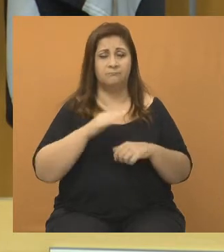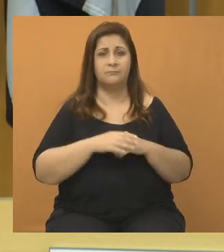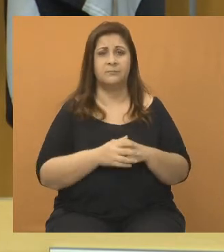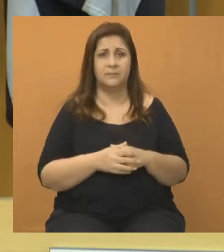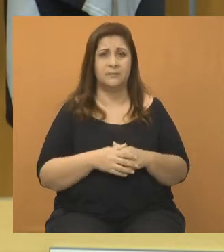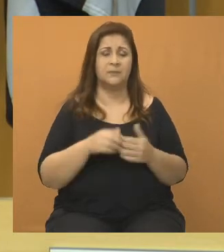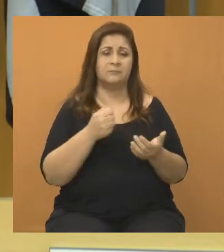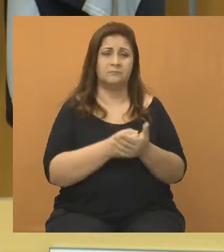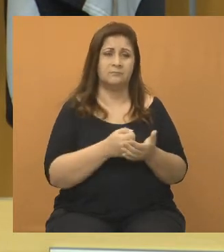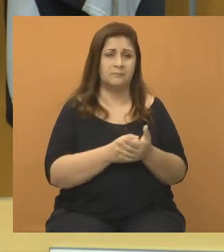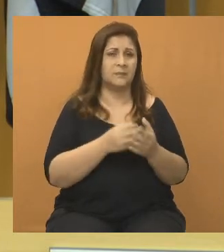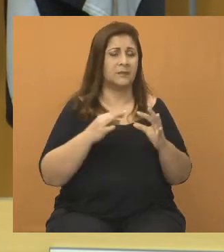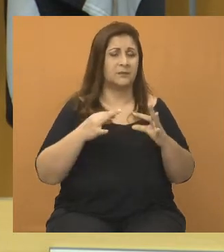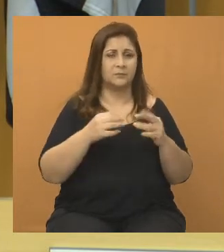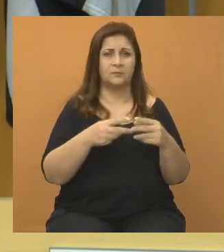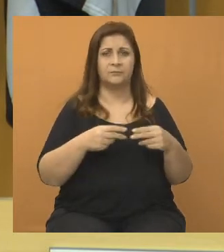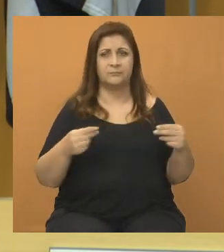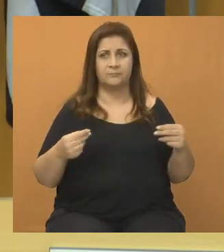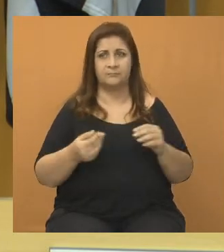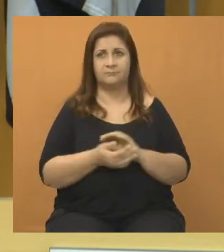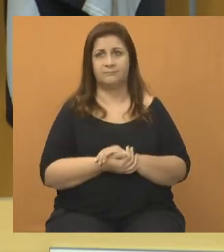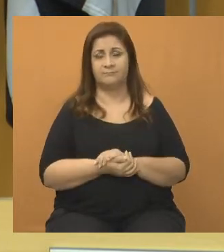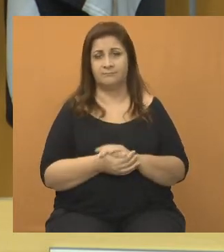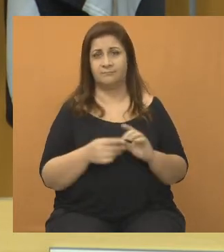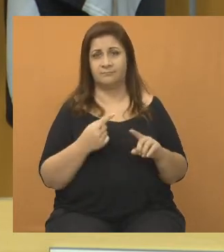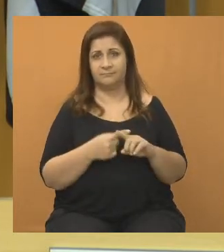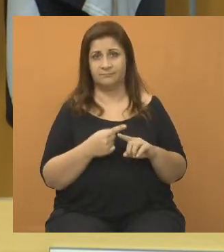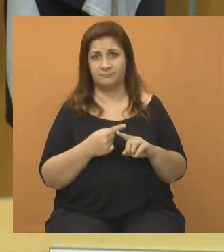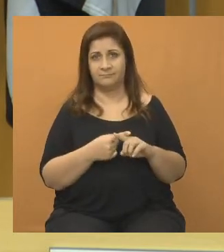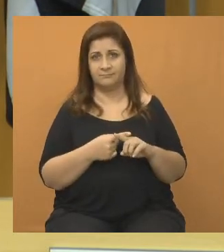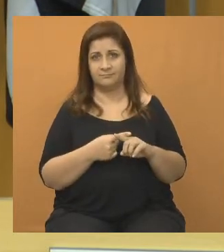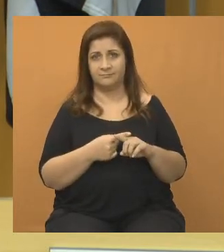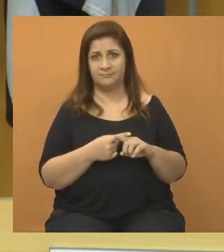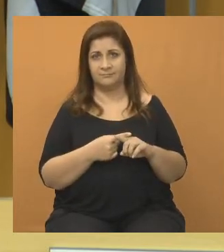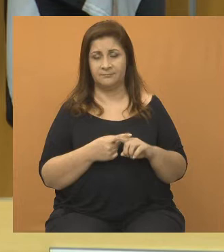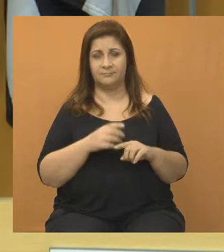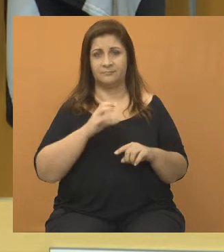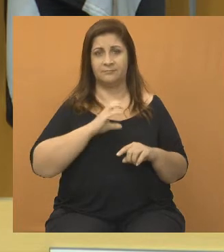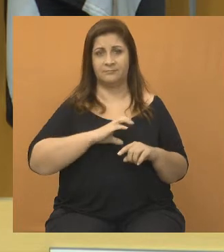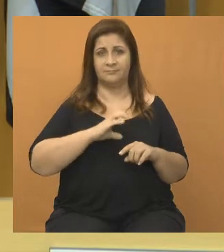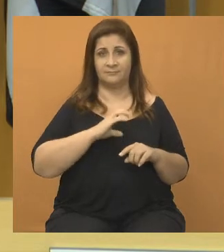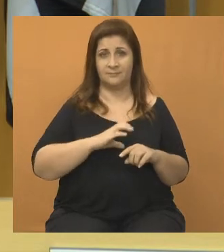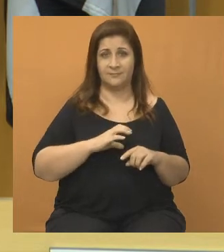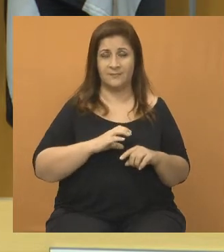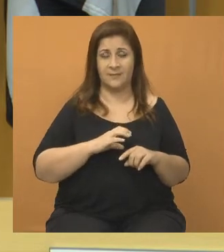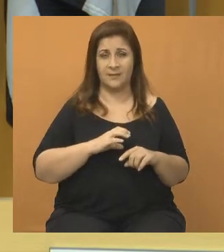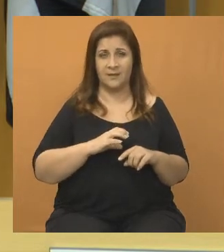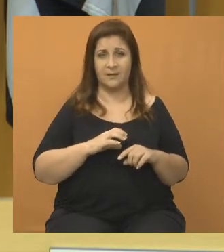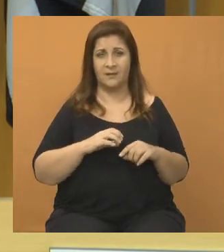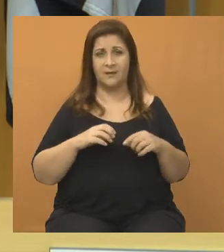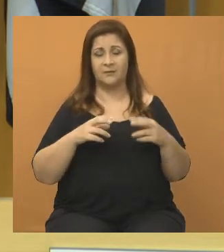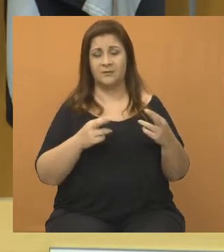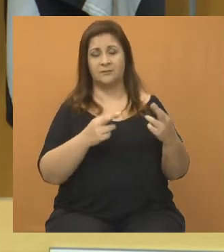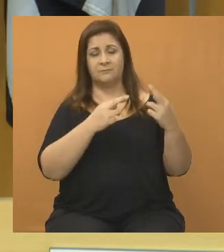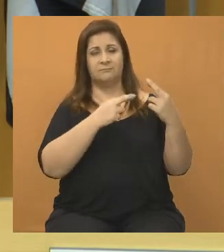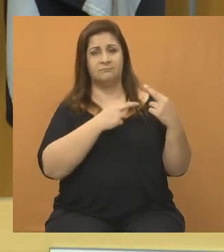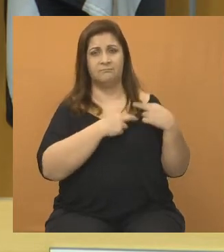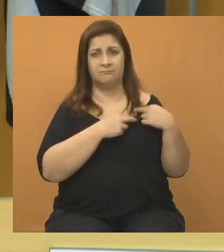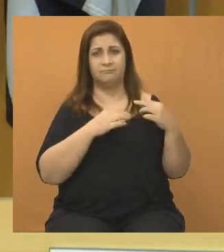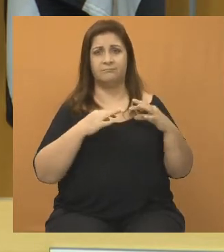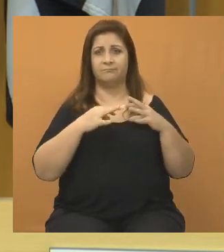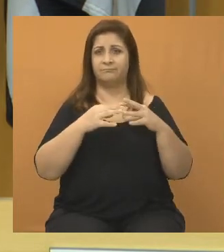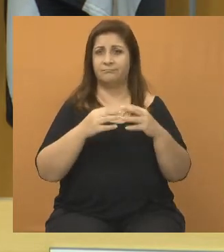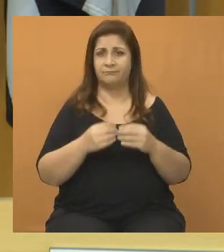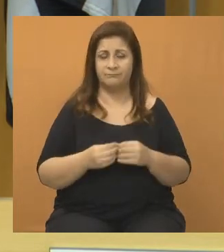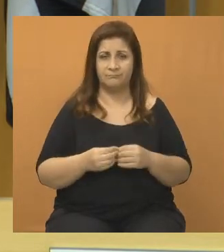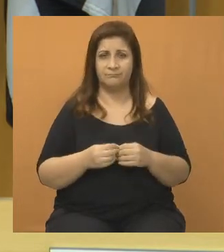atender essa questão, mesmo porque o município, na negligência do Estado e da União, o município, mesmo tendo